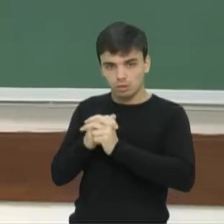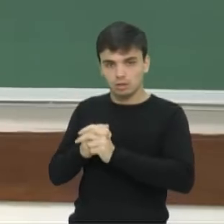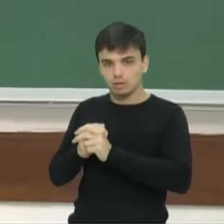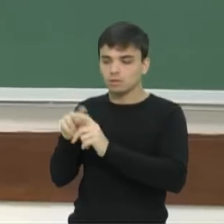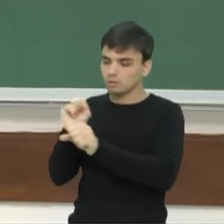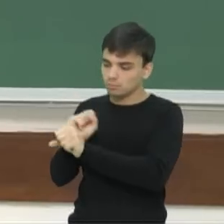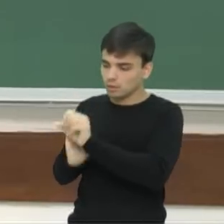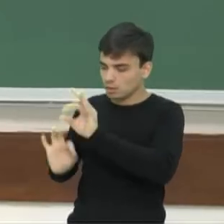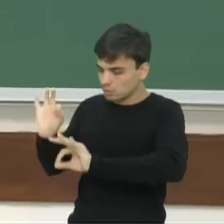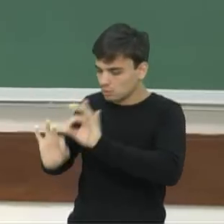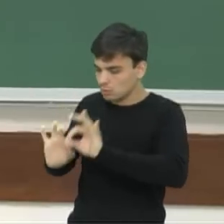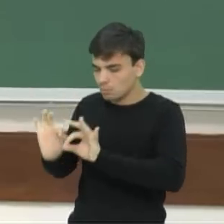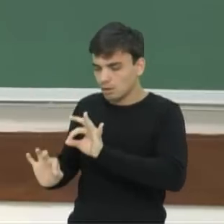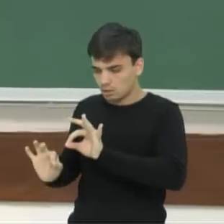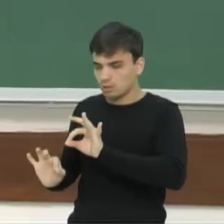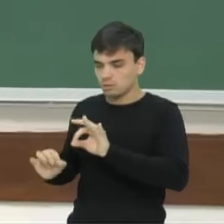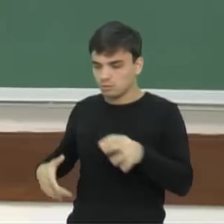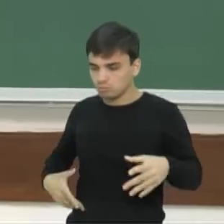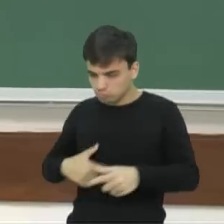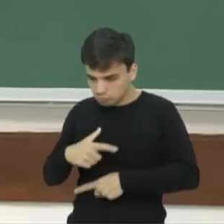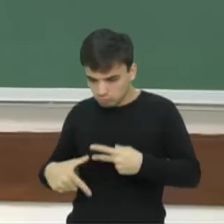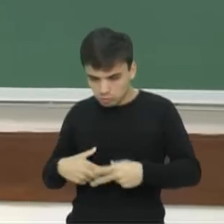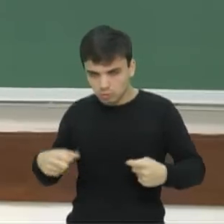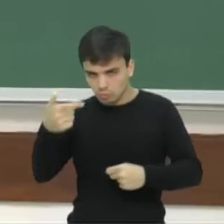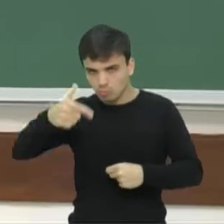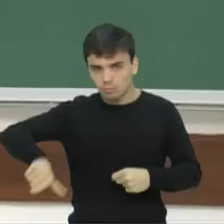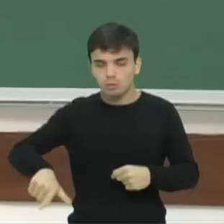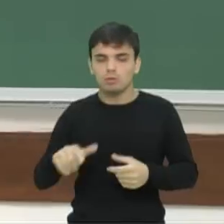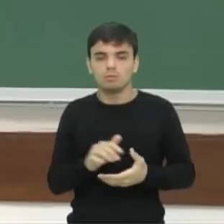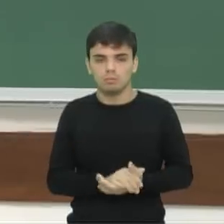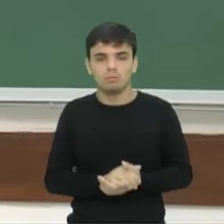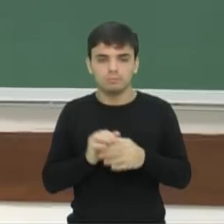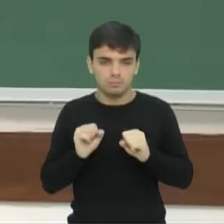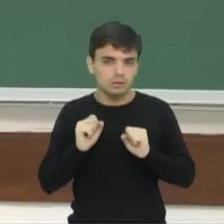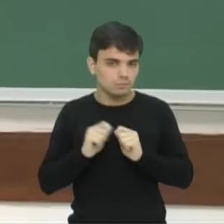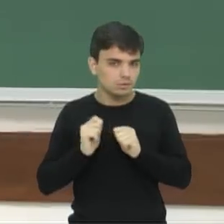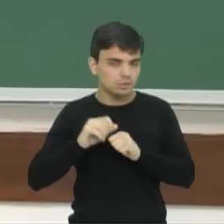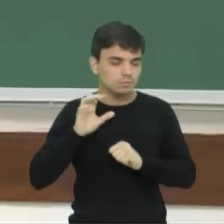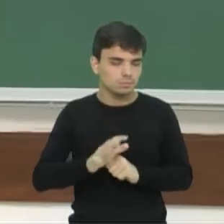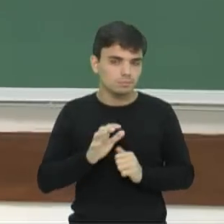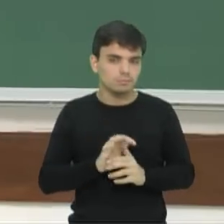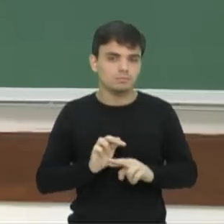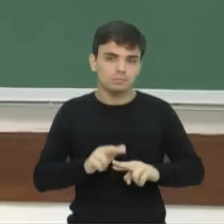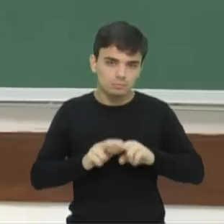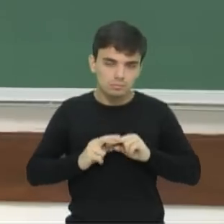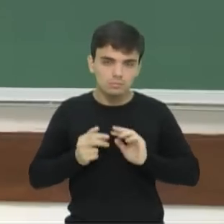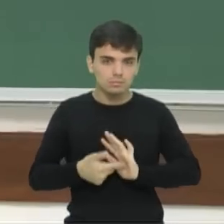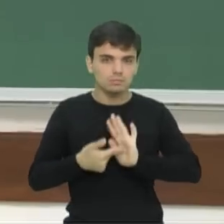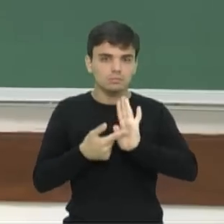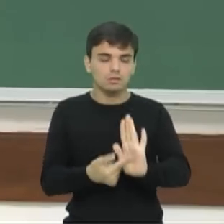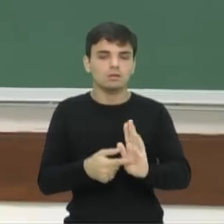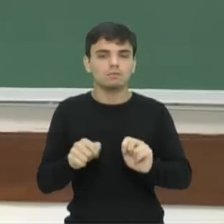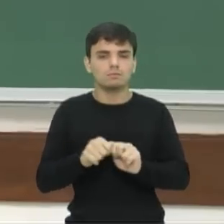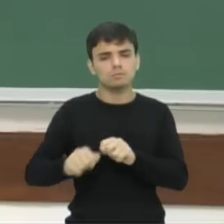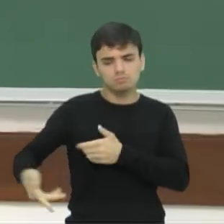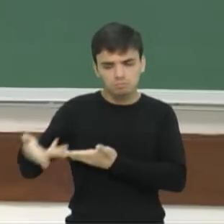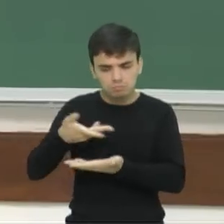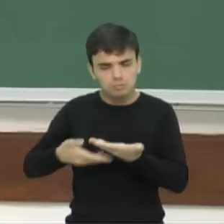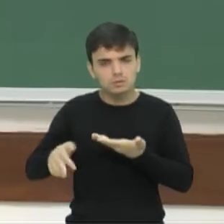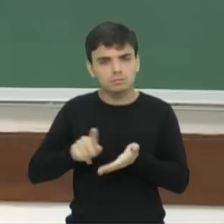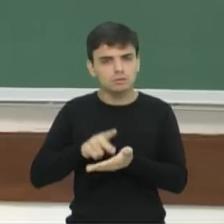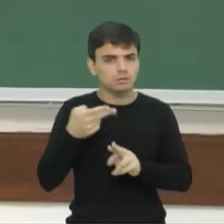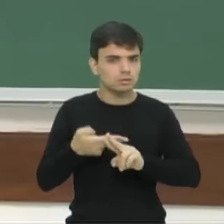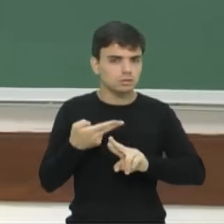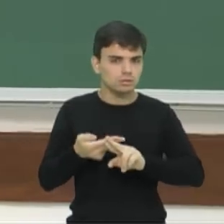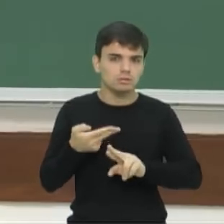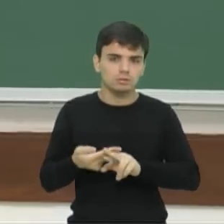arrumar o kimono, arrumar a faixa. Então a arbitragem pode fazer isso. Então a apresentação também faz parte, assim bem como a utilização